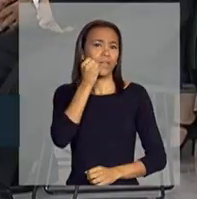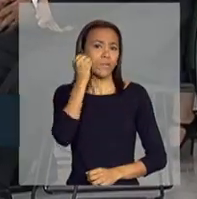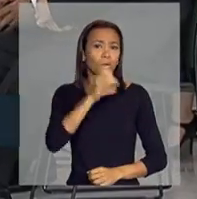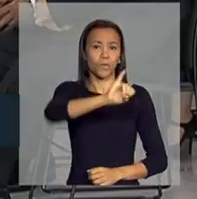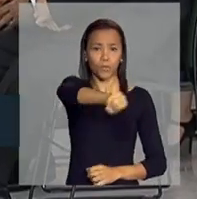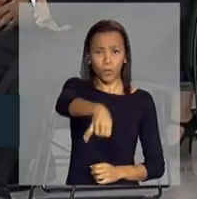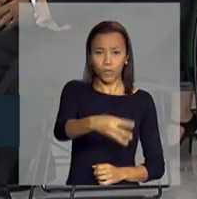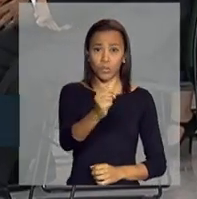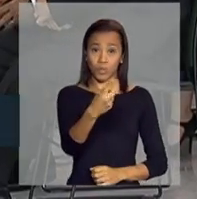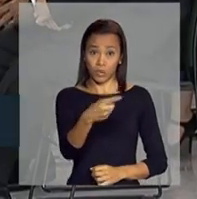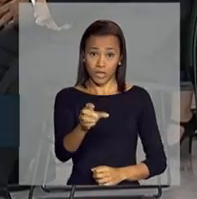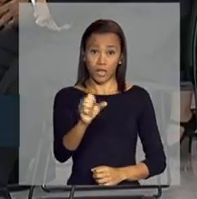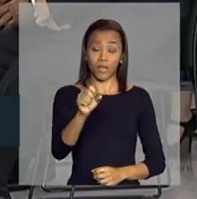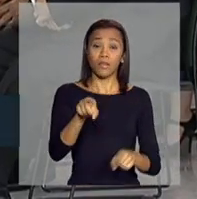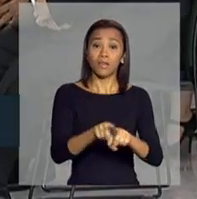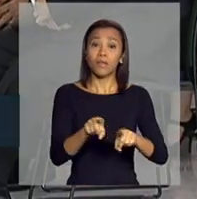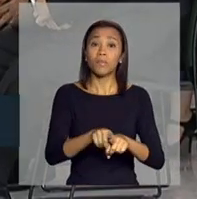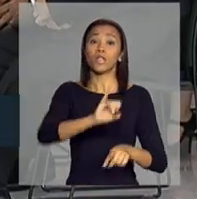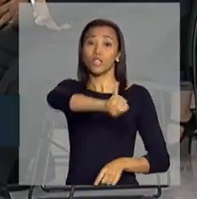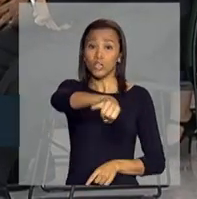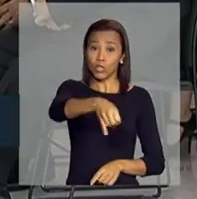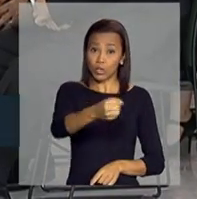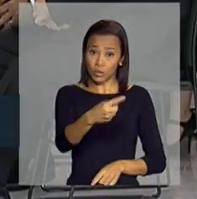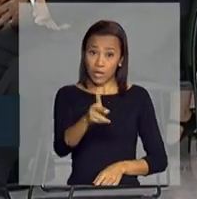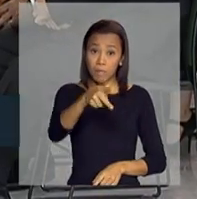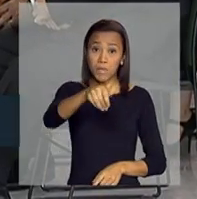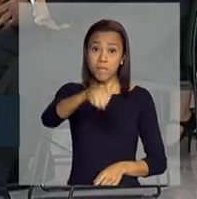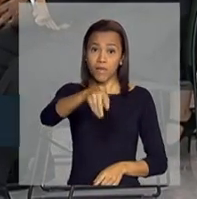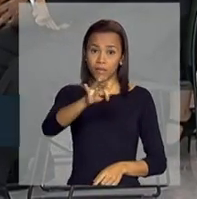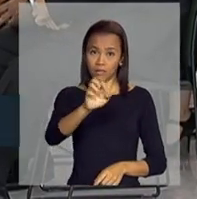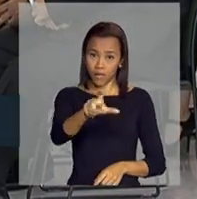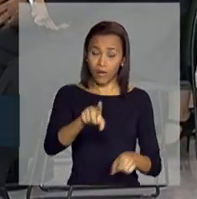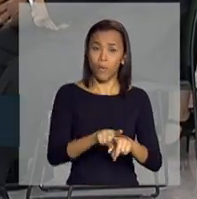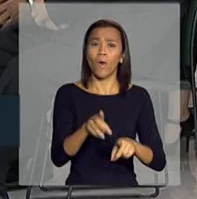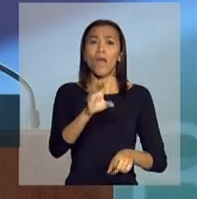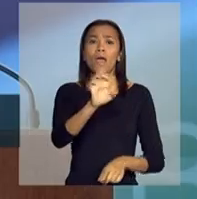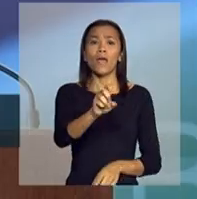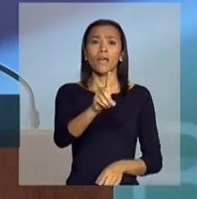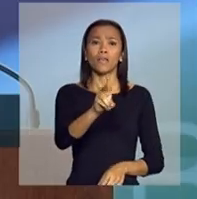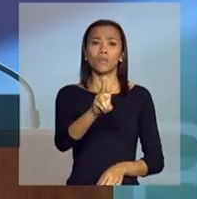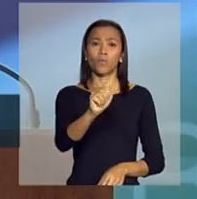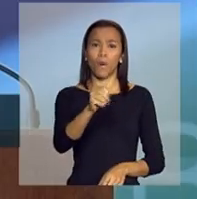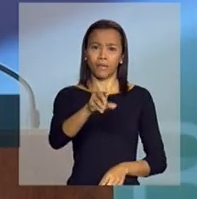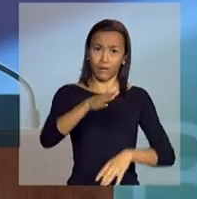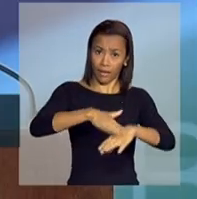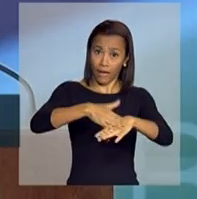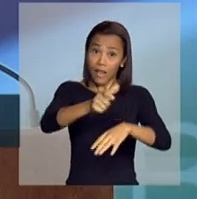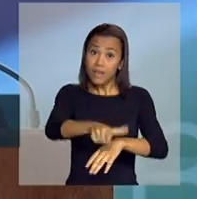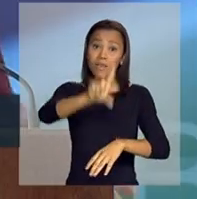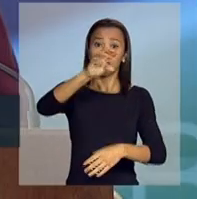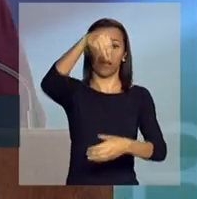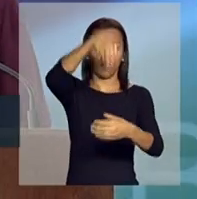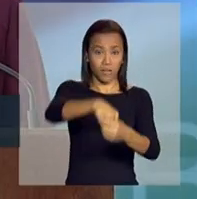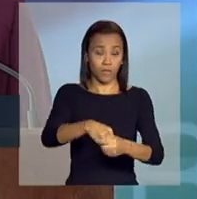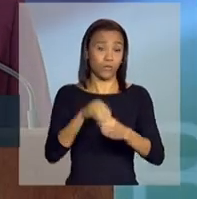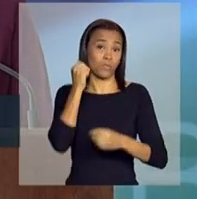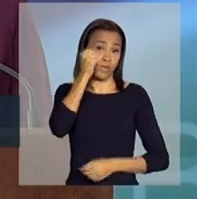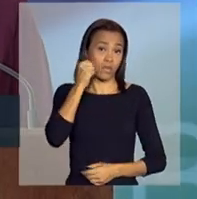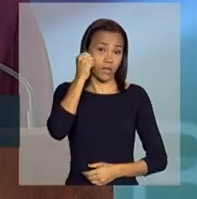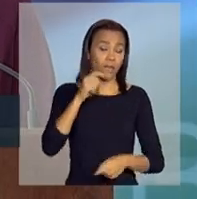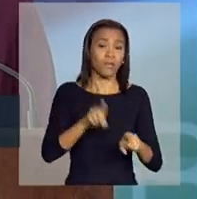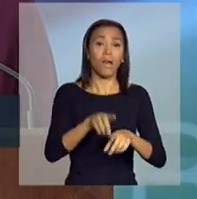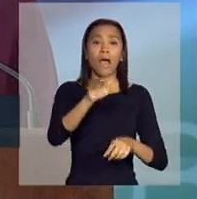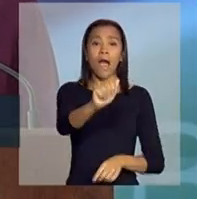José Sarney, José Pimentel, Eduardo Braga, líder do governo no Senado Federal, Assir